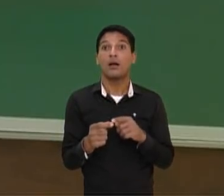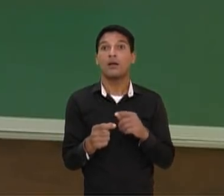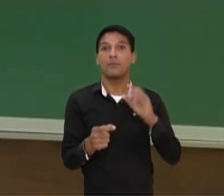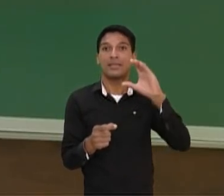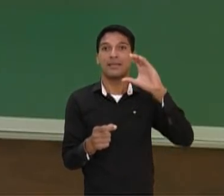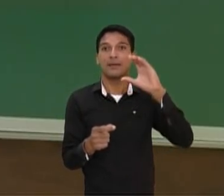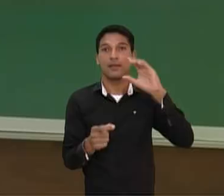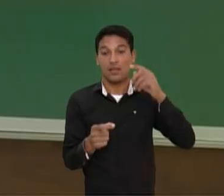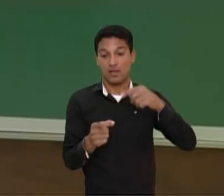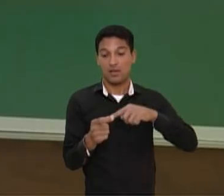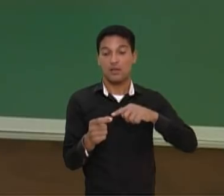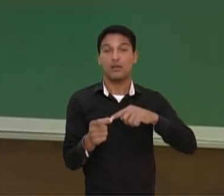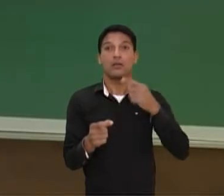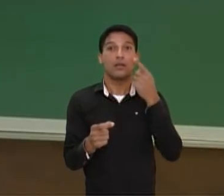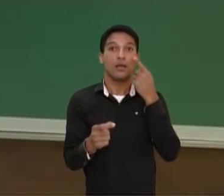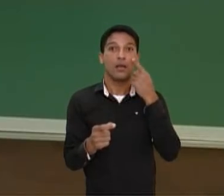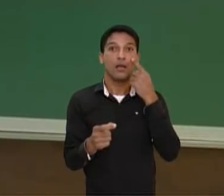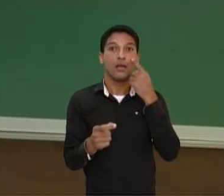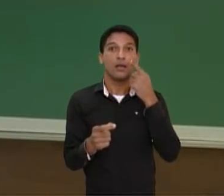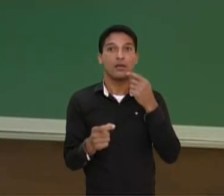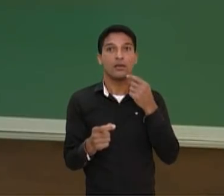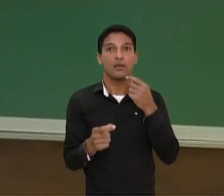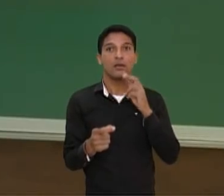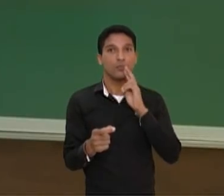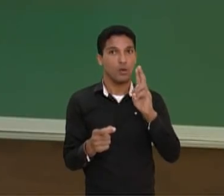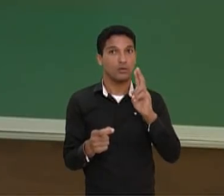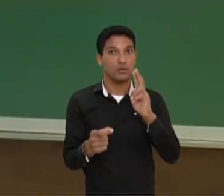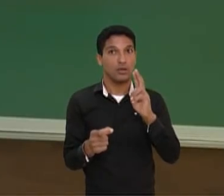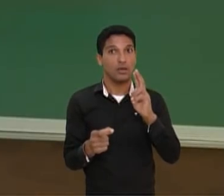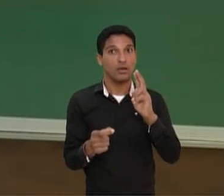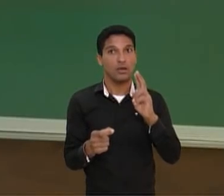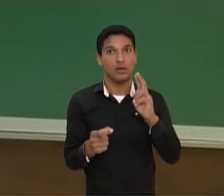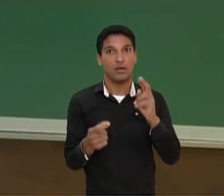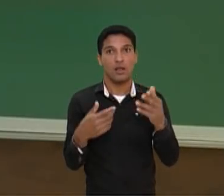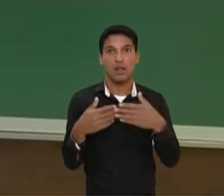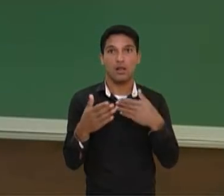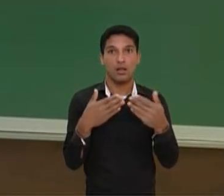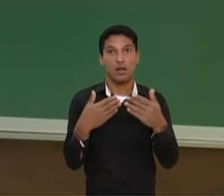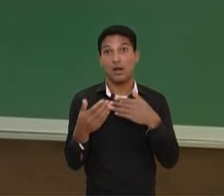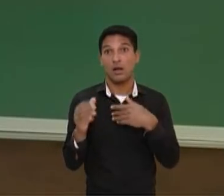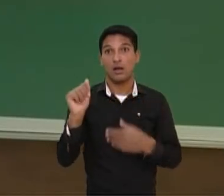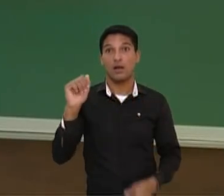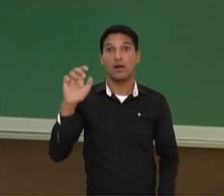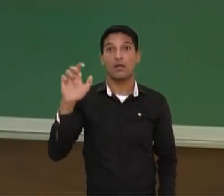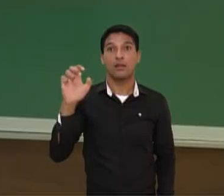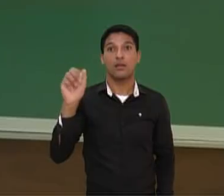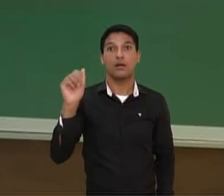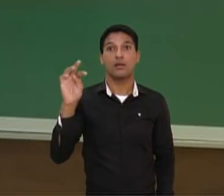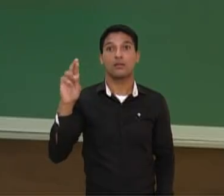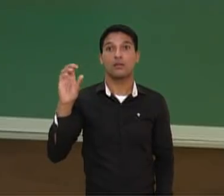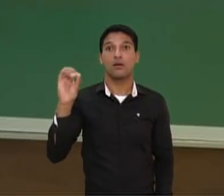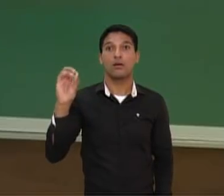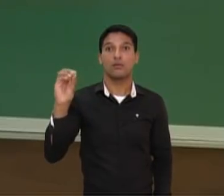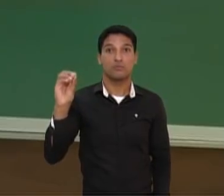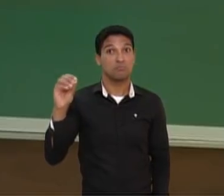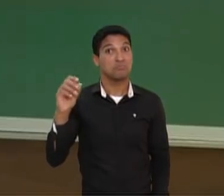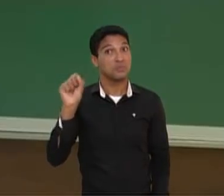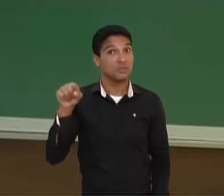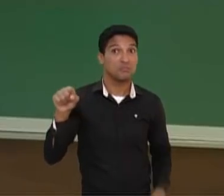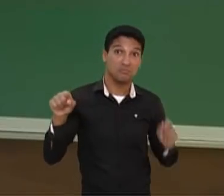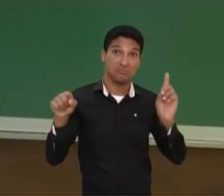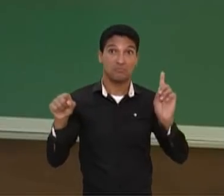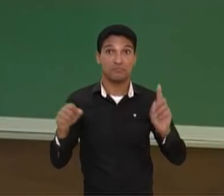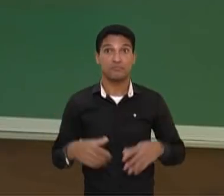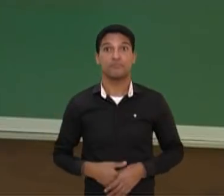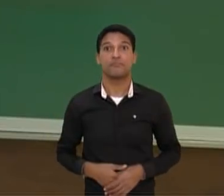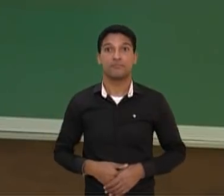resultado deste experimento é aleatório? Sim ou não? Isso é uma questão muito importante, tá? Porque para